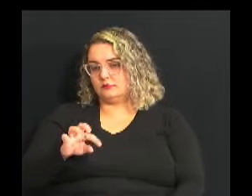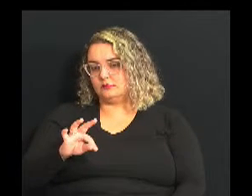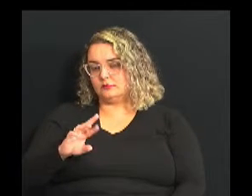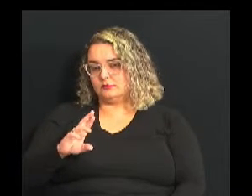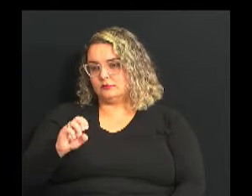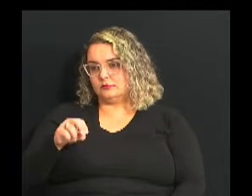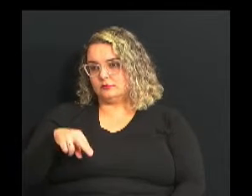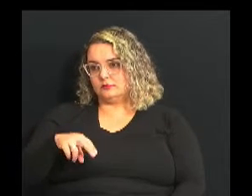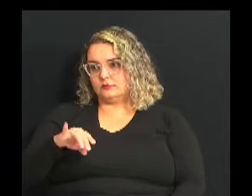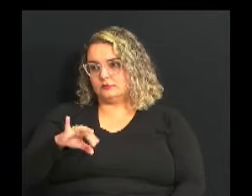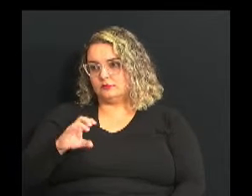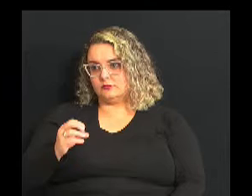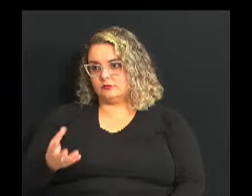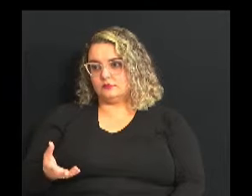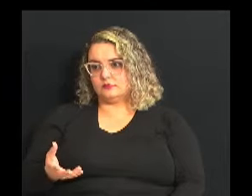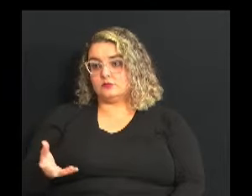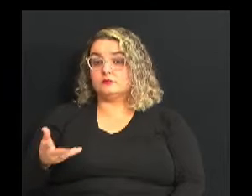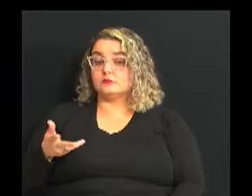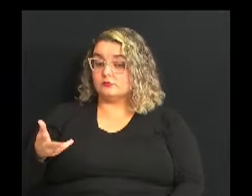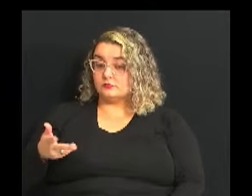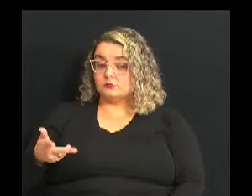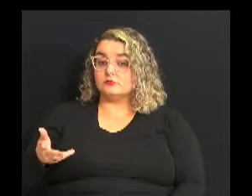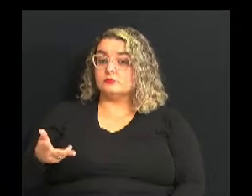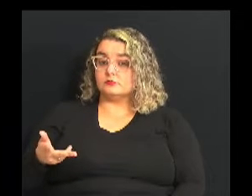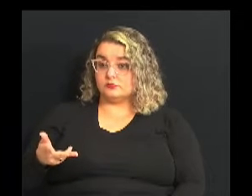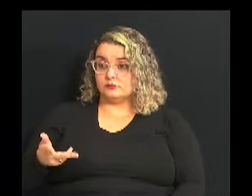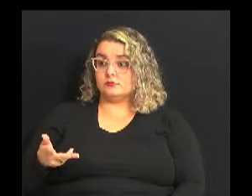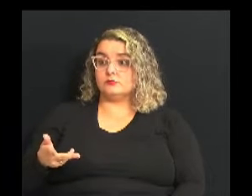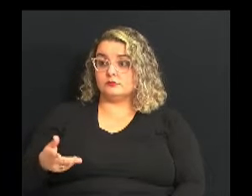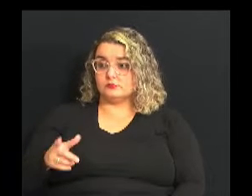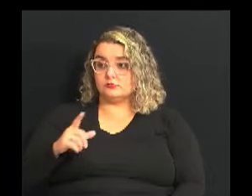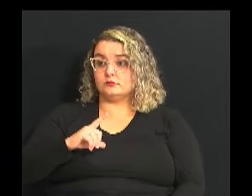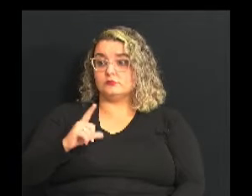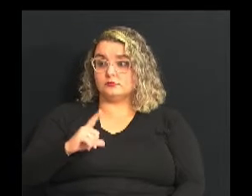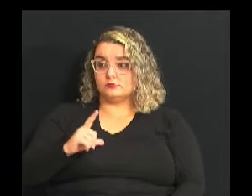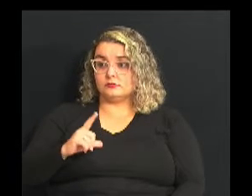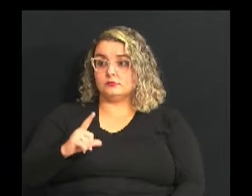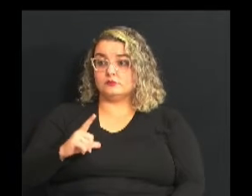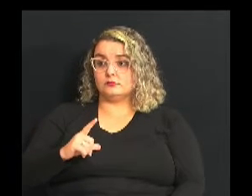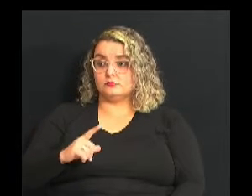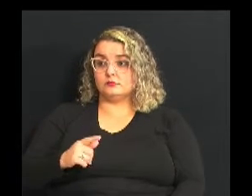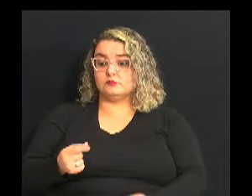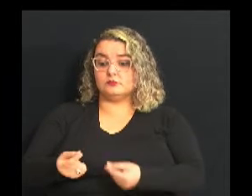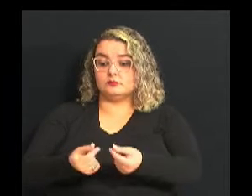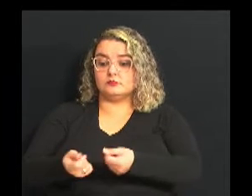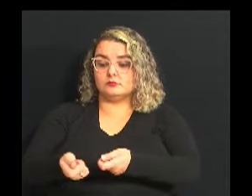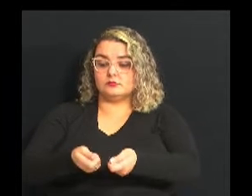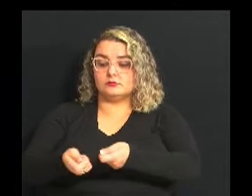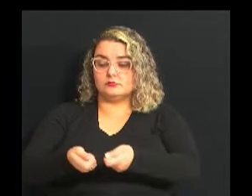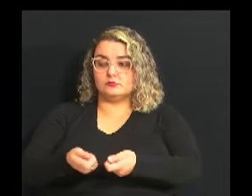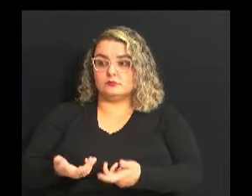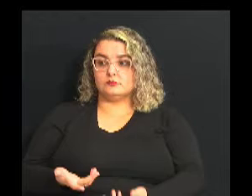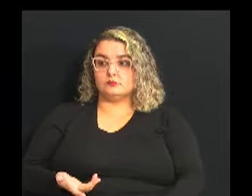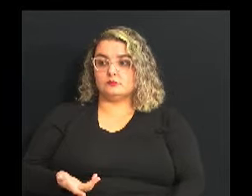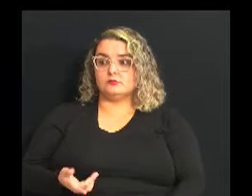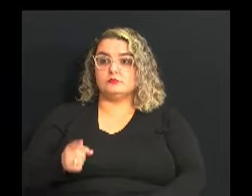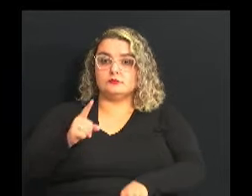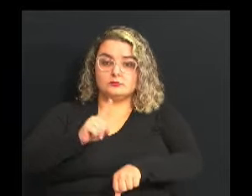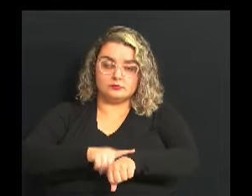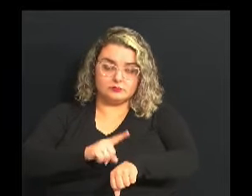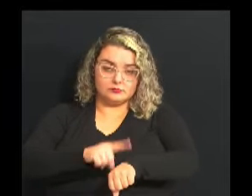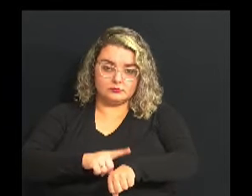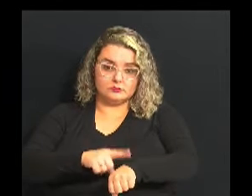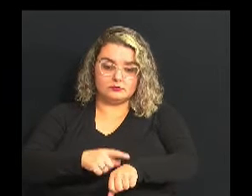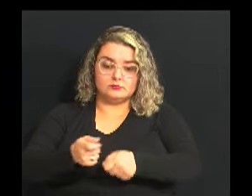gera velocidade, muita velocidade, economia, né? Economia tanto de tempo, né, de